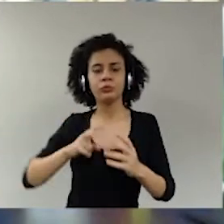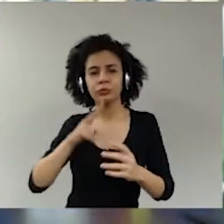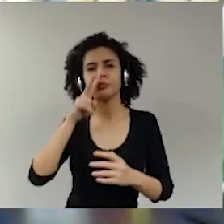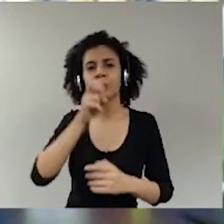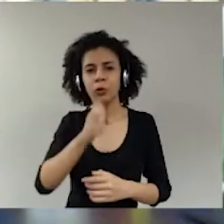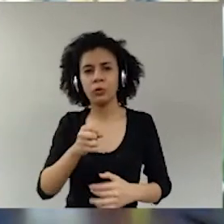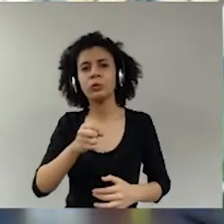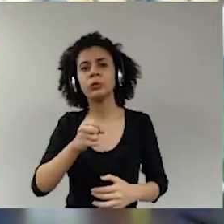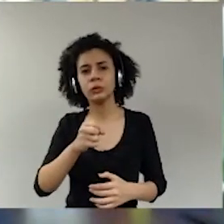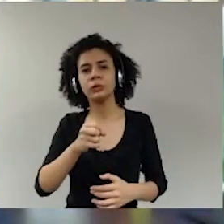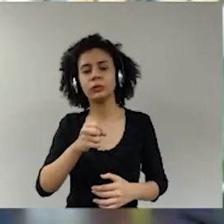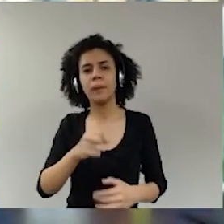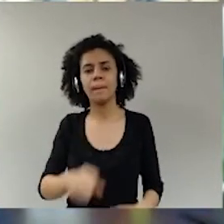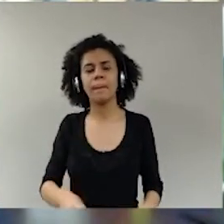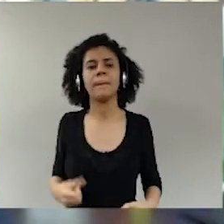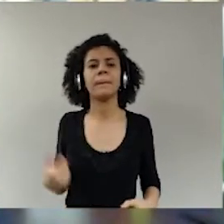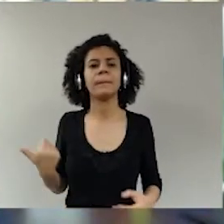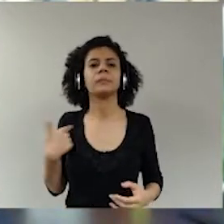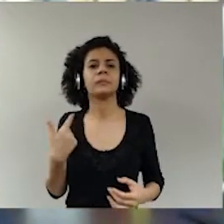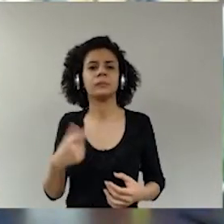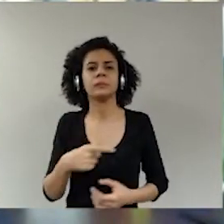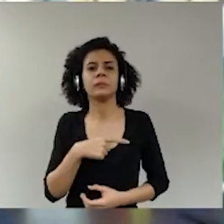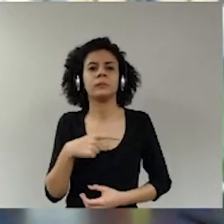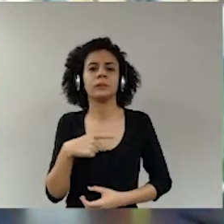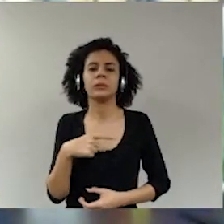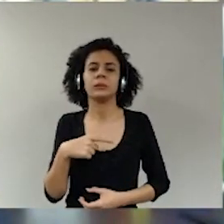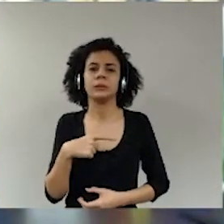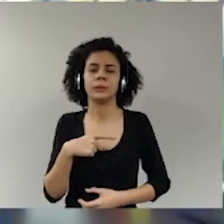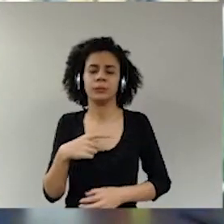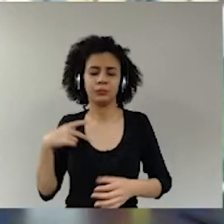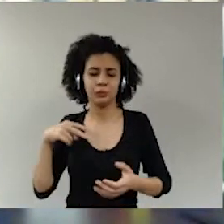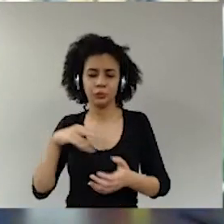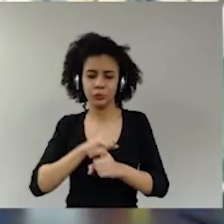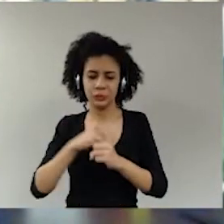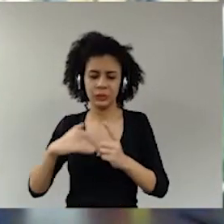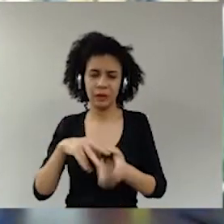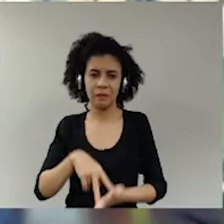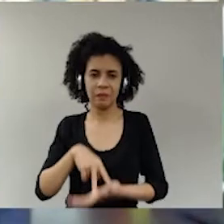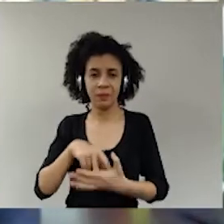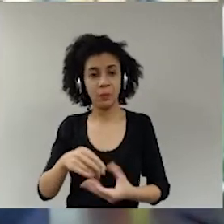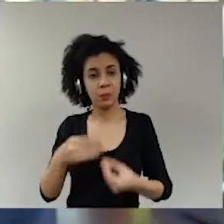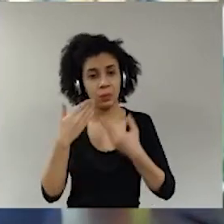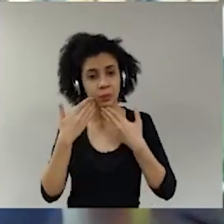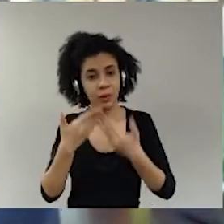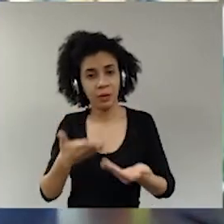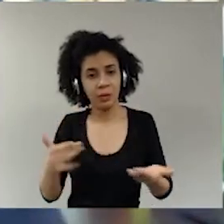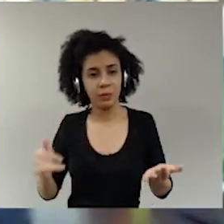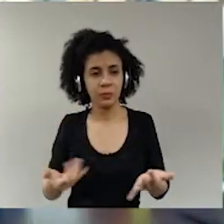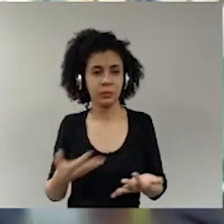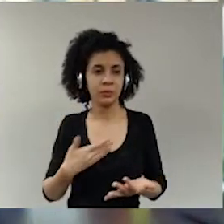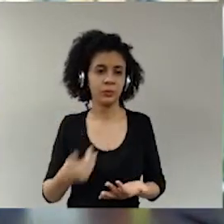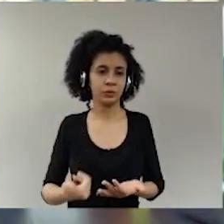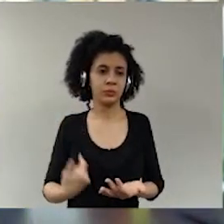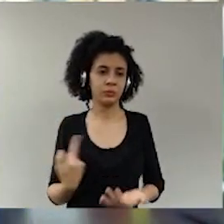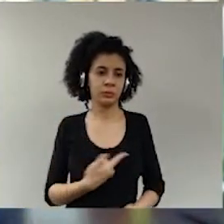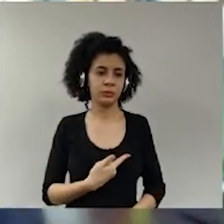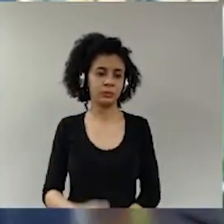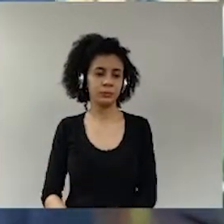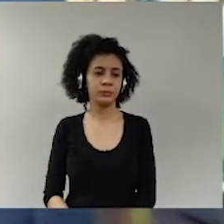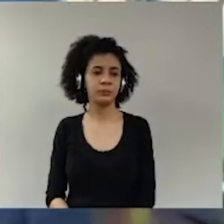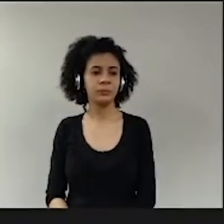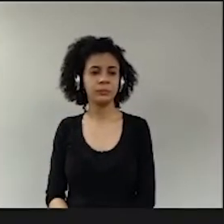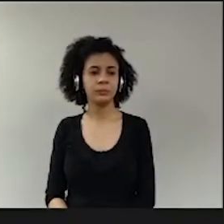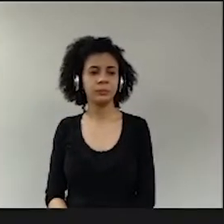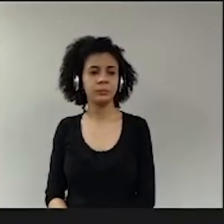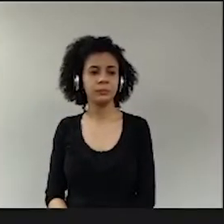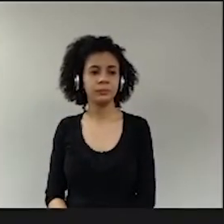porque nós somos fortes e temos a sociedade muito consolidada. Muito obrigado pela oportunidade.